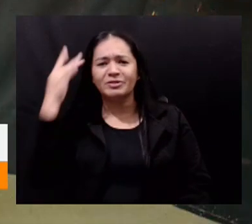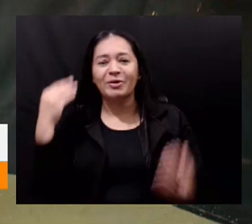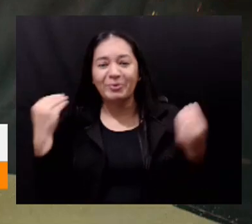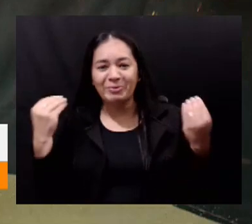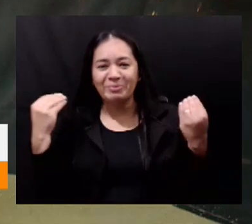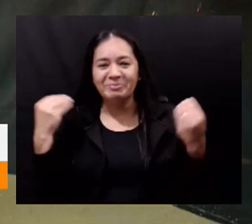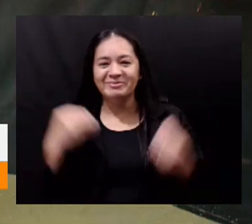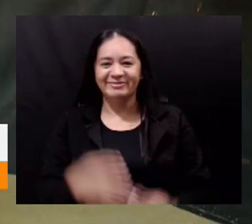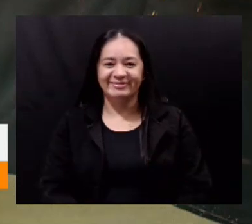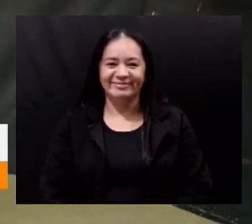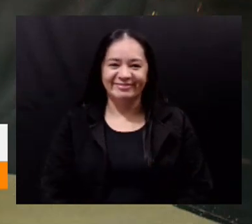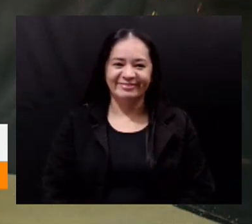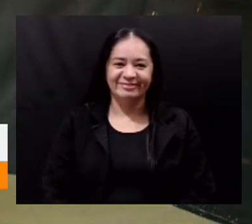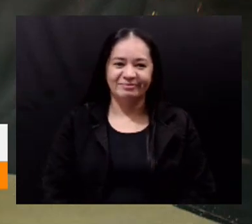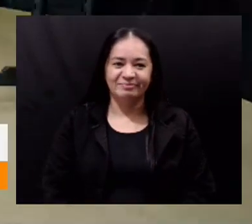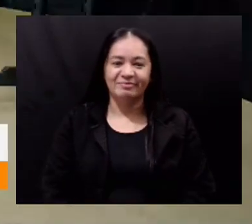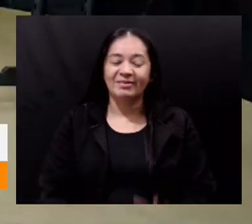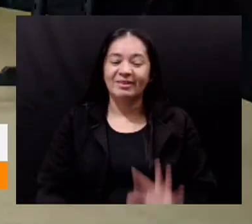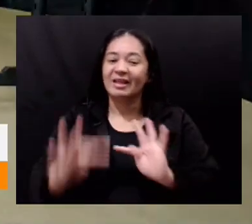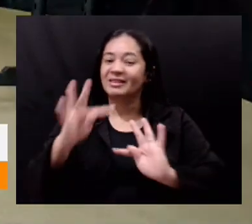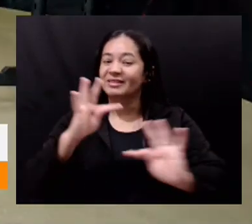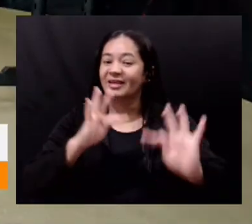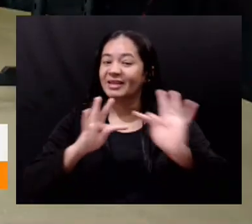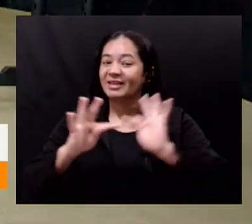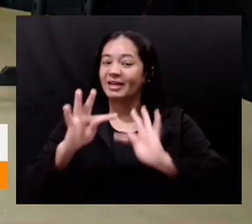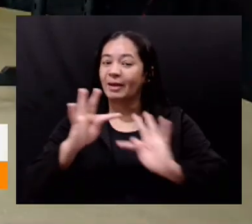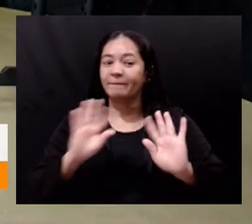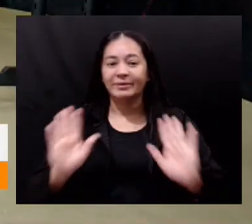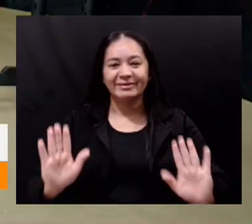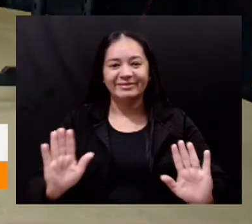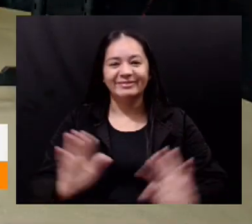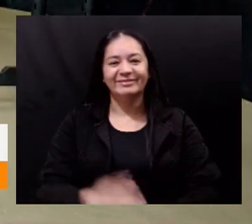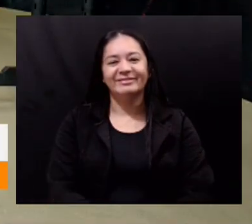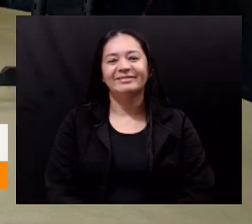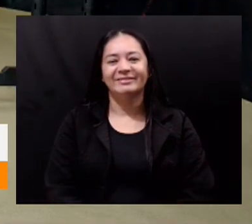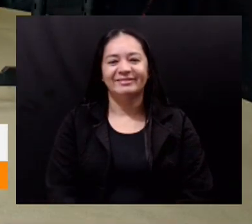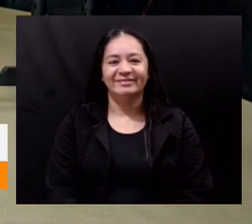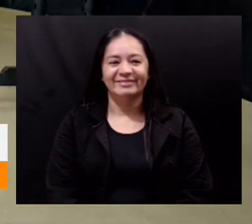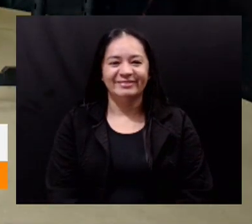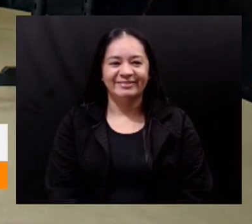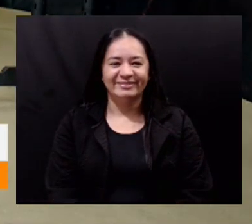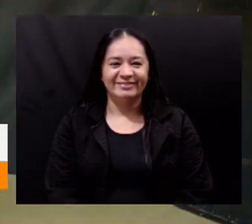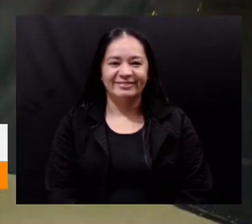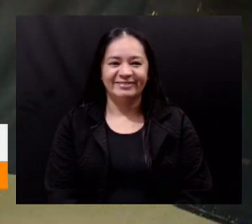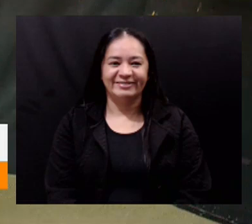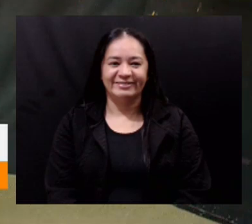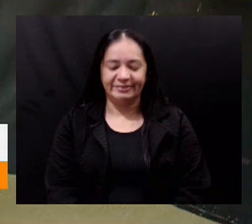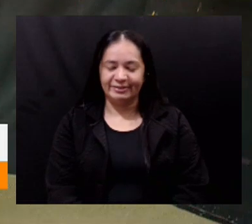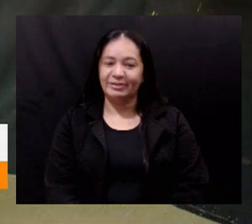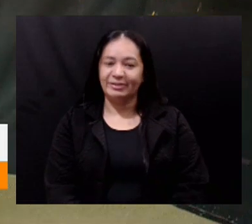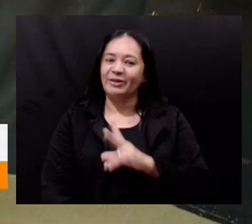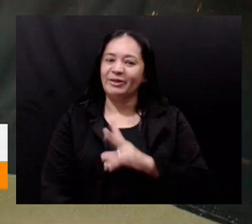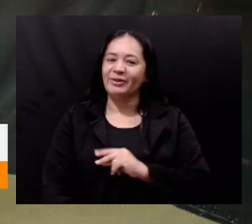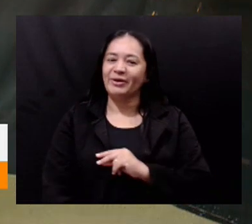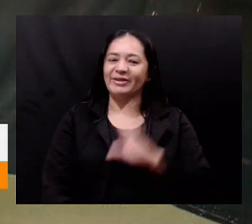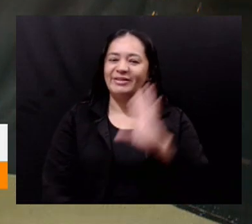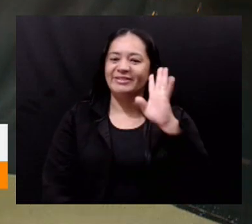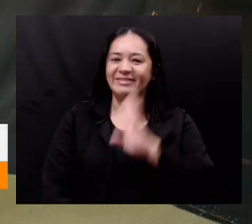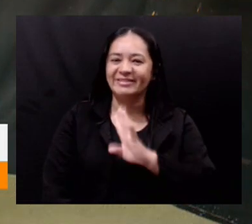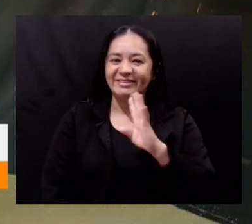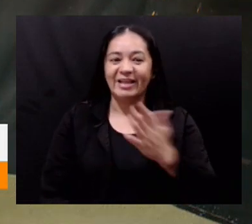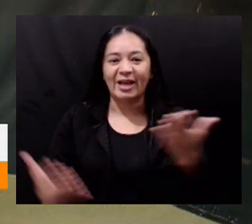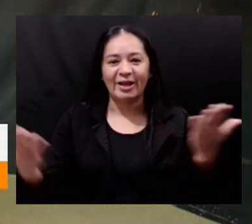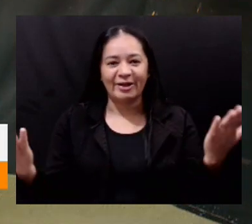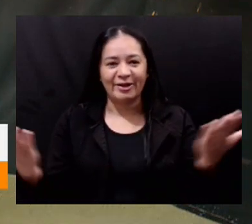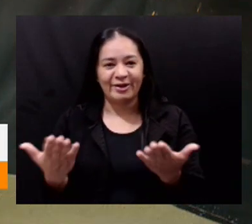Terapia. Terapia! Muita terapia. Muita terapia. Ai, ai. Nossa, gente, que legal. Agora 8h59. Acho que